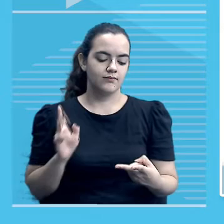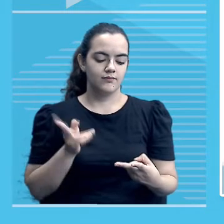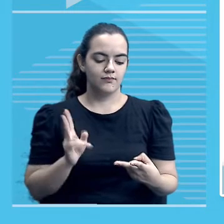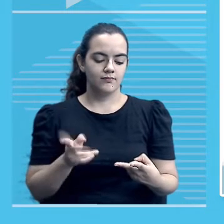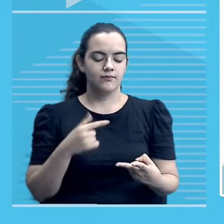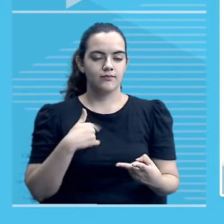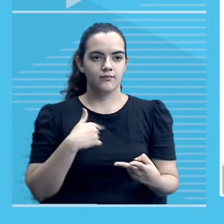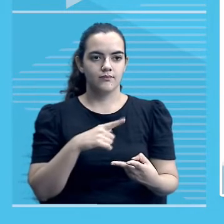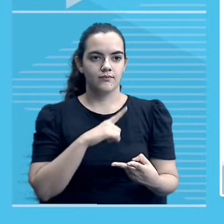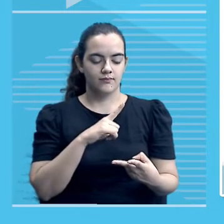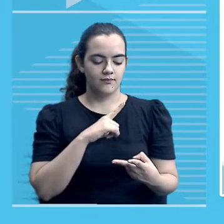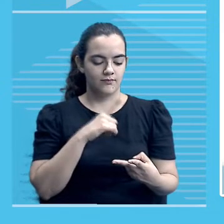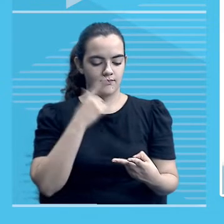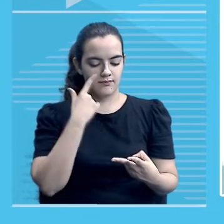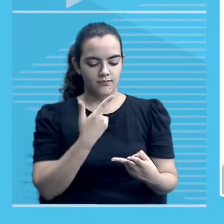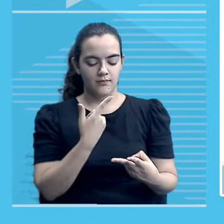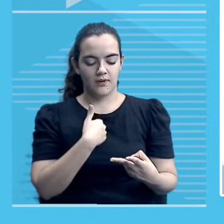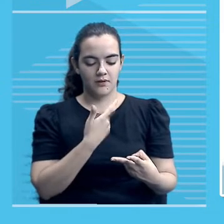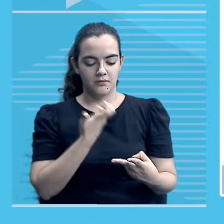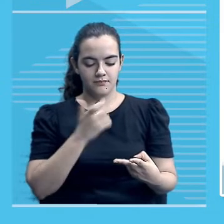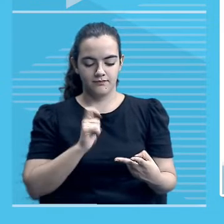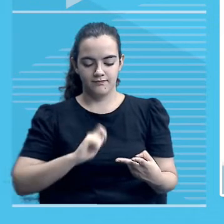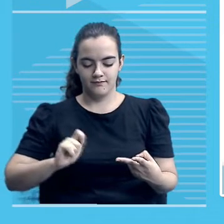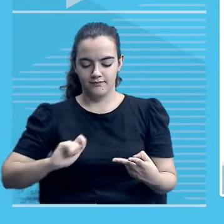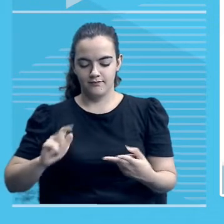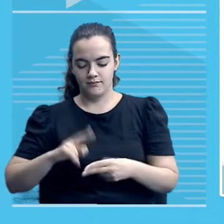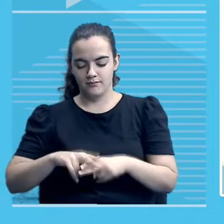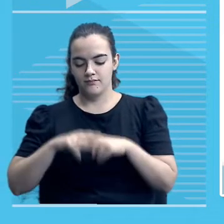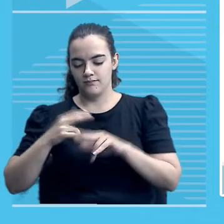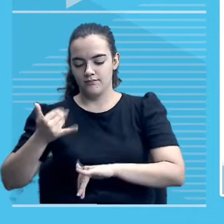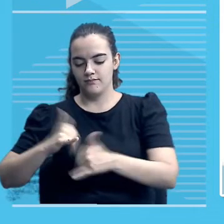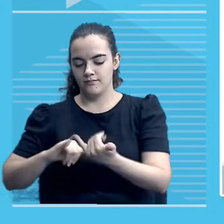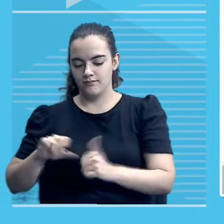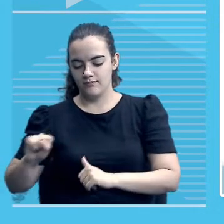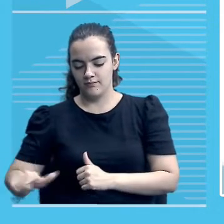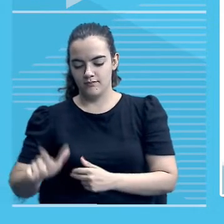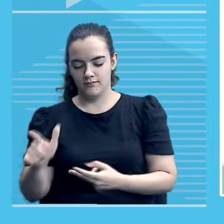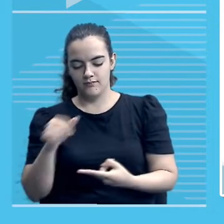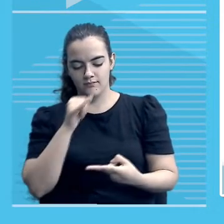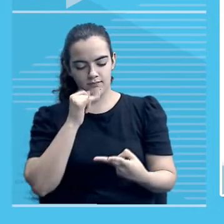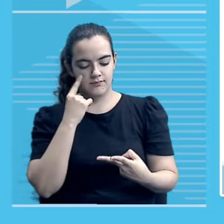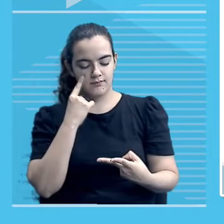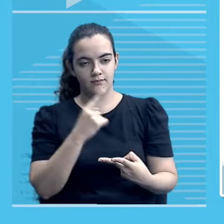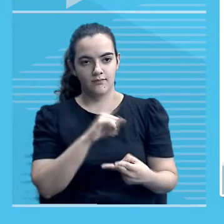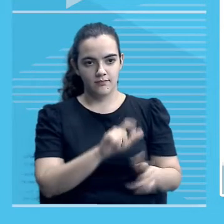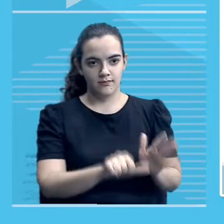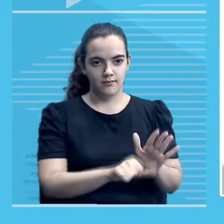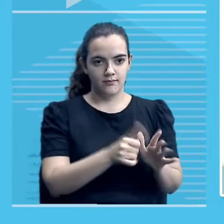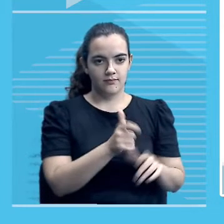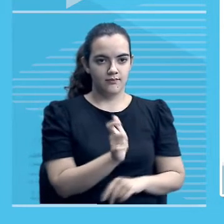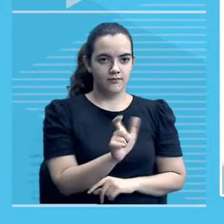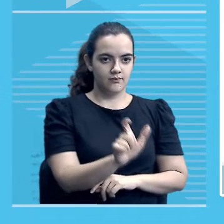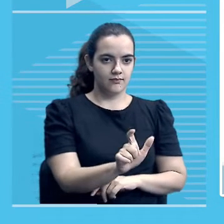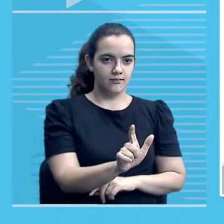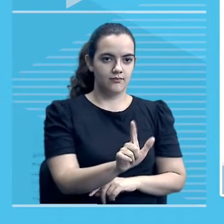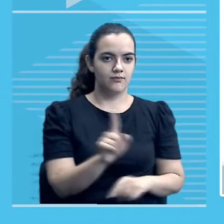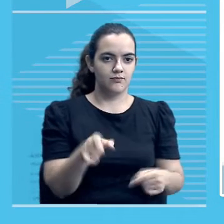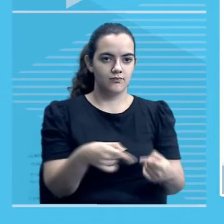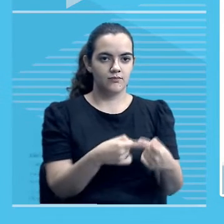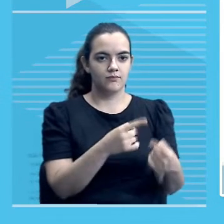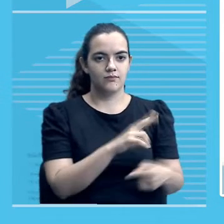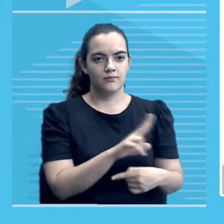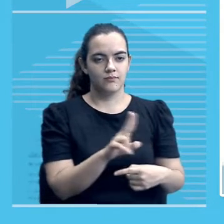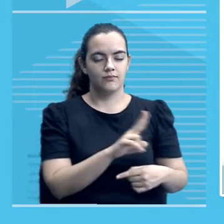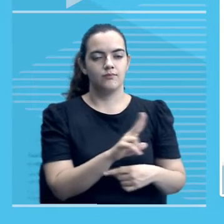nome do cátion. Tá? O mais conhecido é esse primeiro, o NaCl, que é o cloreto de sódio, que é o sal de